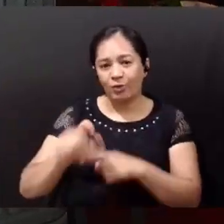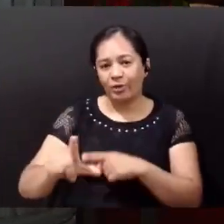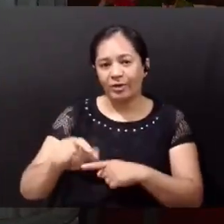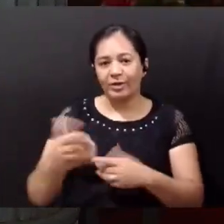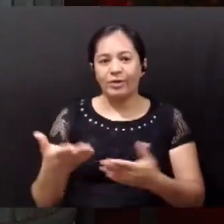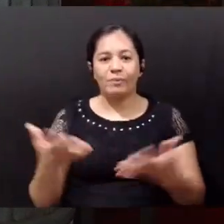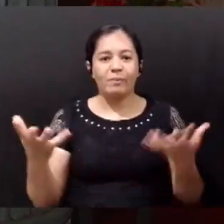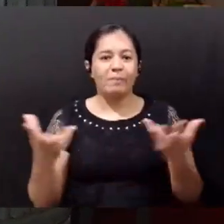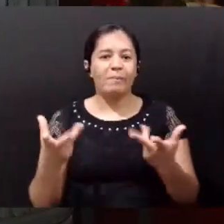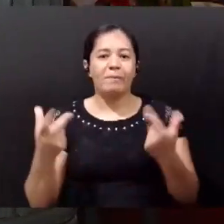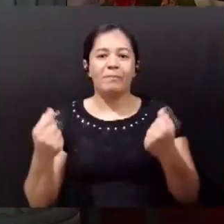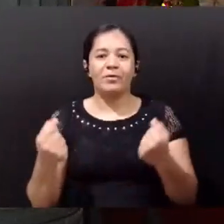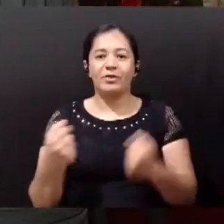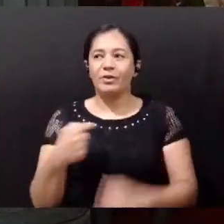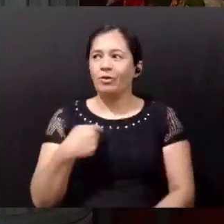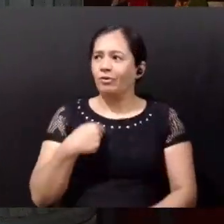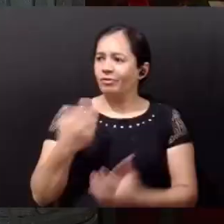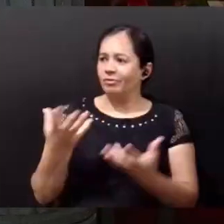meio